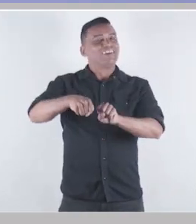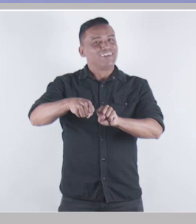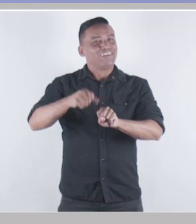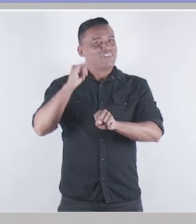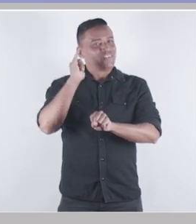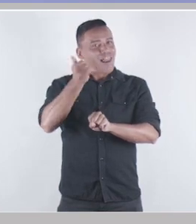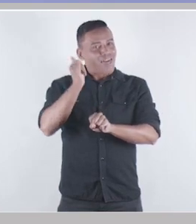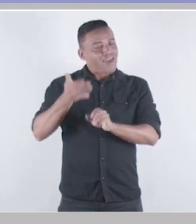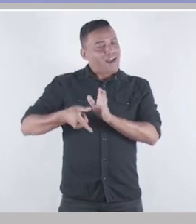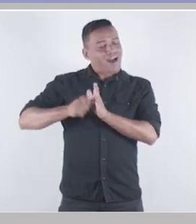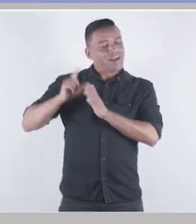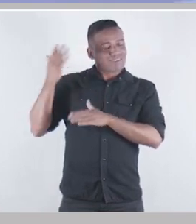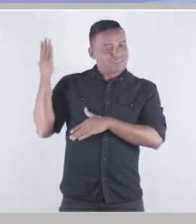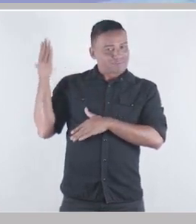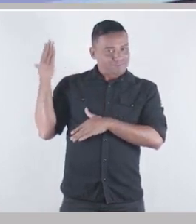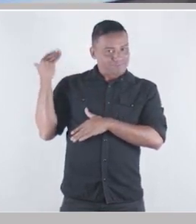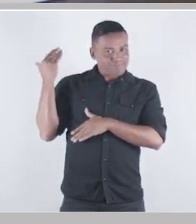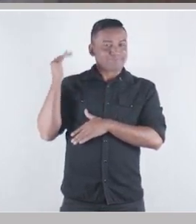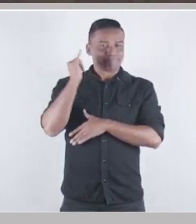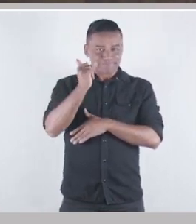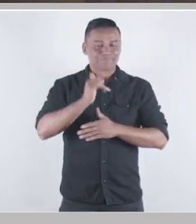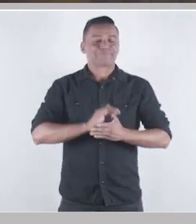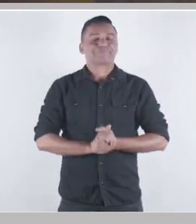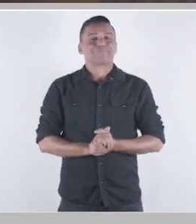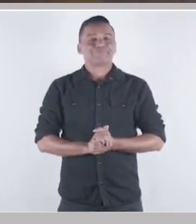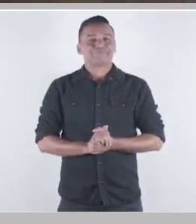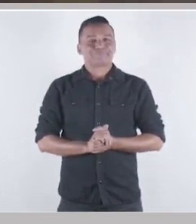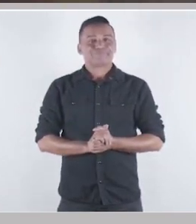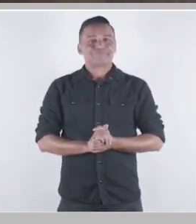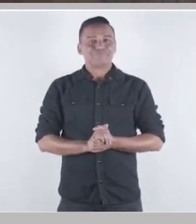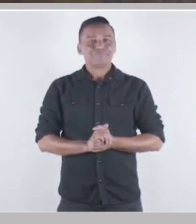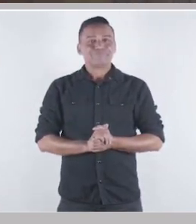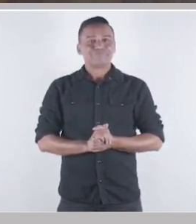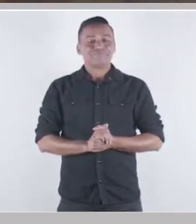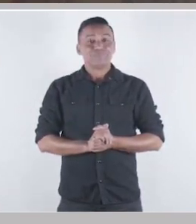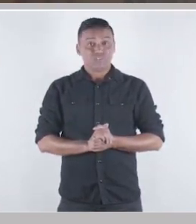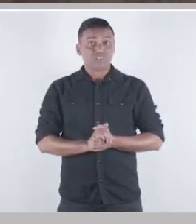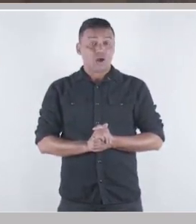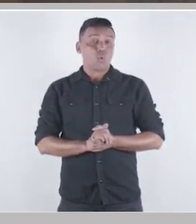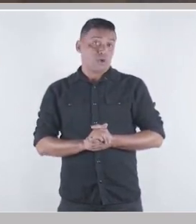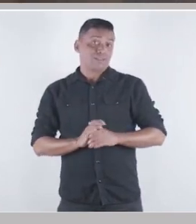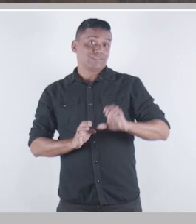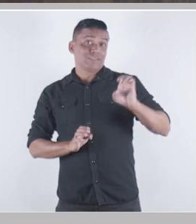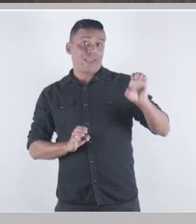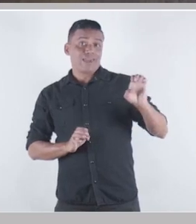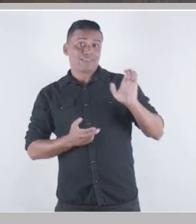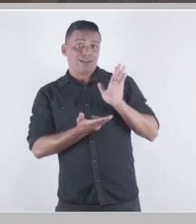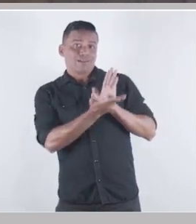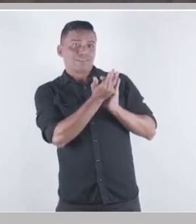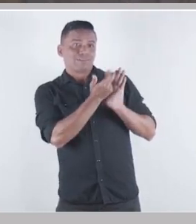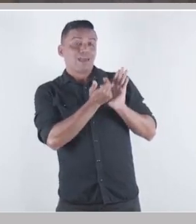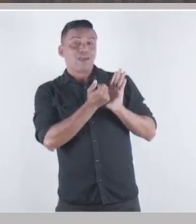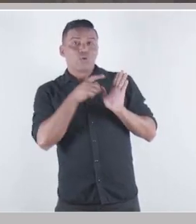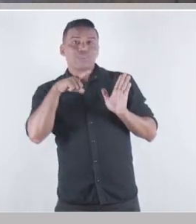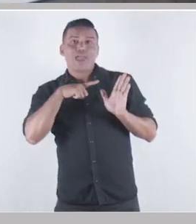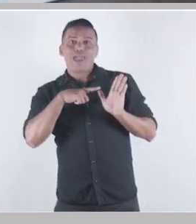né? Então, à esquerda assim, da ilustração tem esse